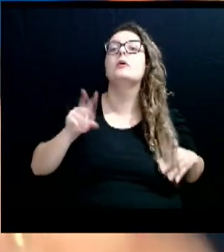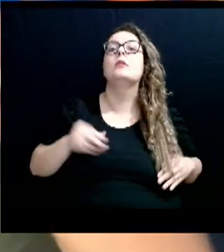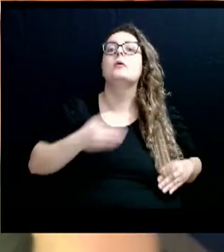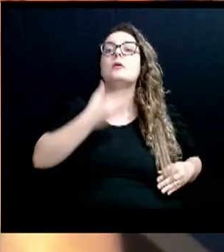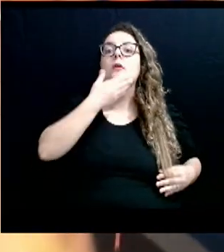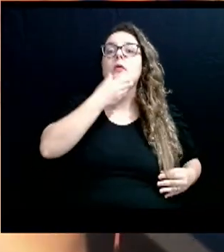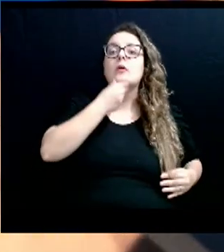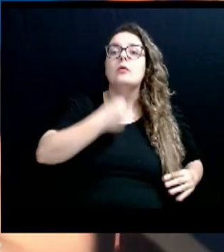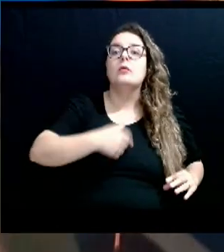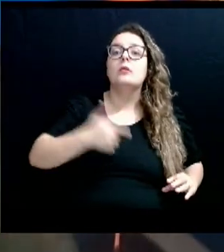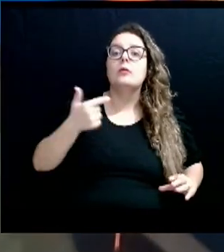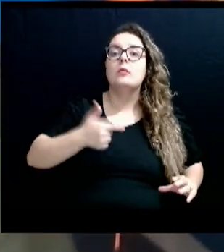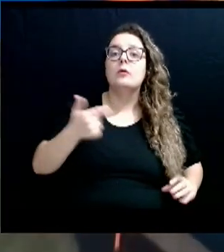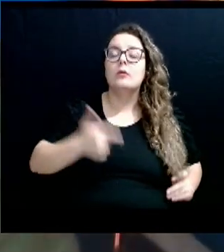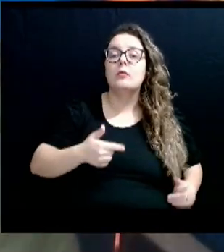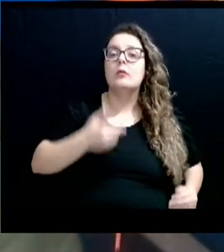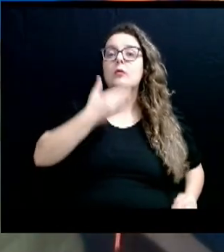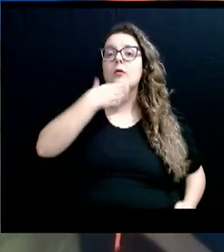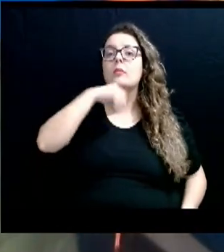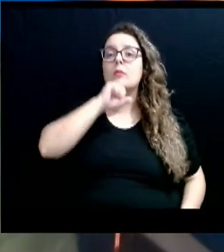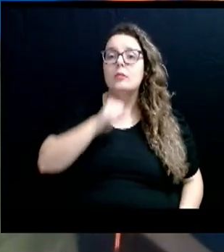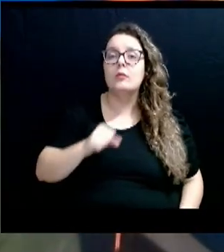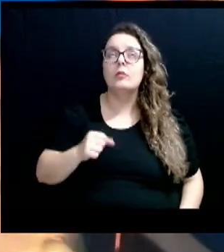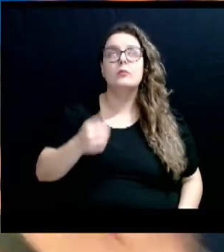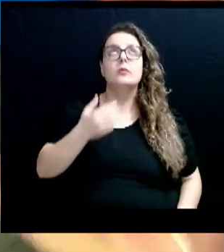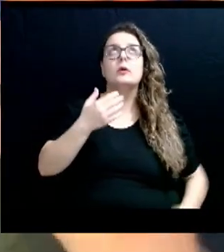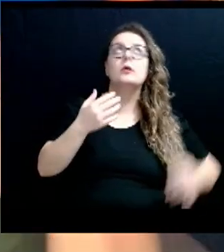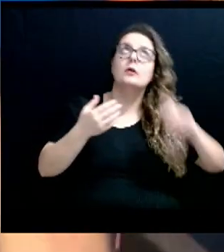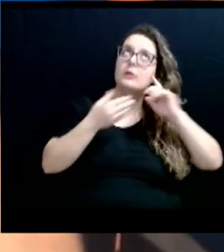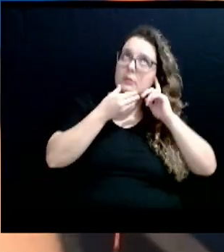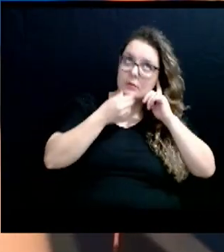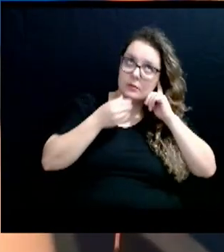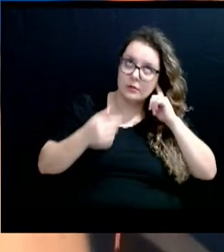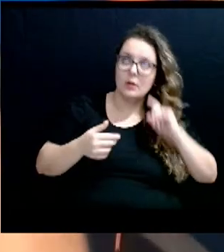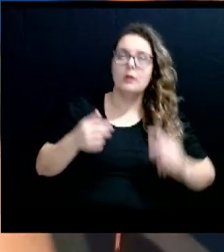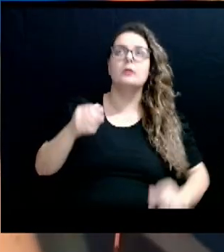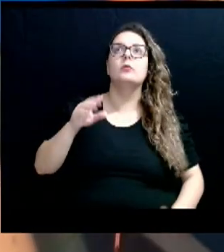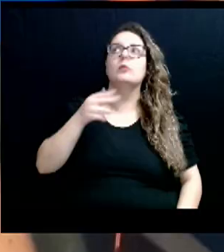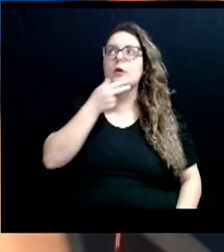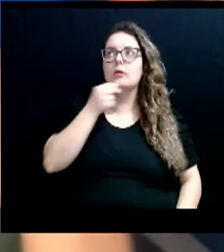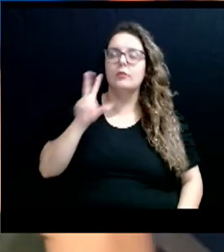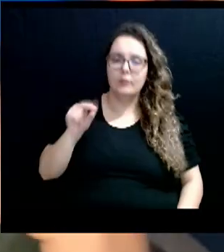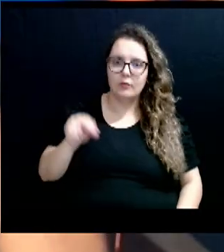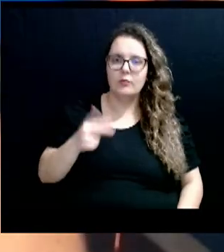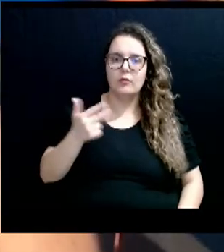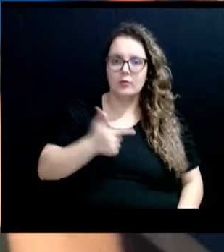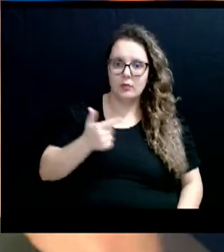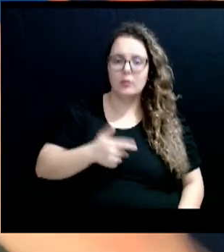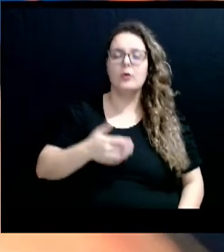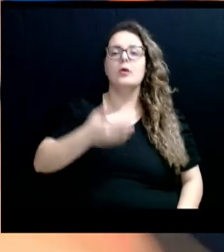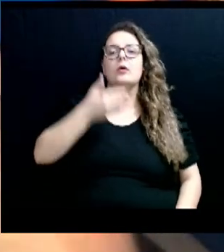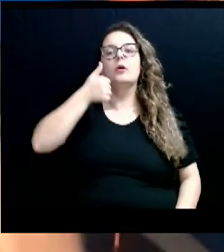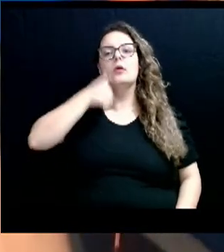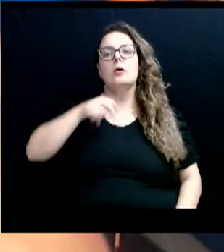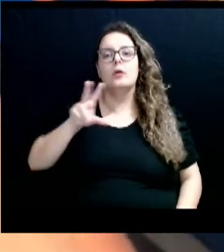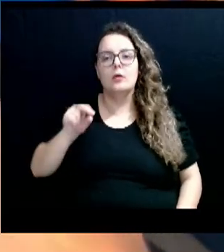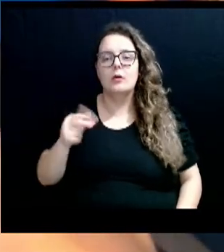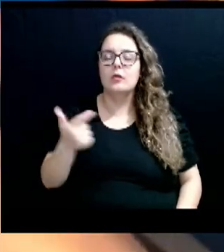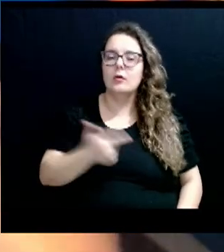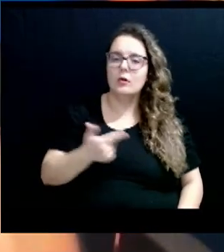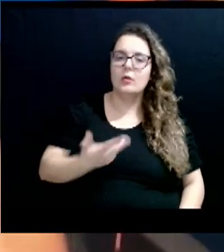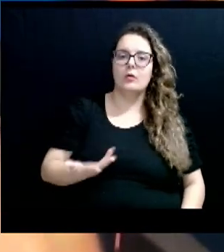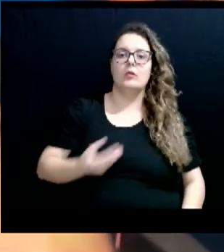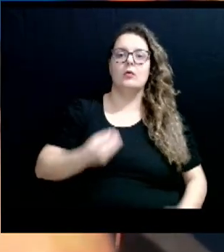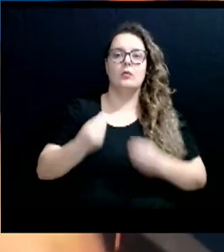as tradições familiares, qual é a cultura dessa família, como isso influencia em quem eu sou, como eu me comporto, como